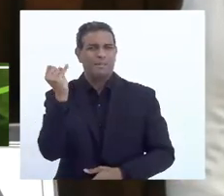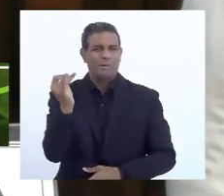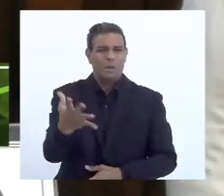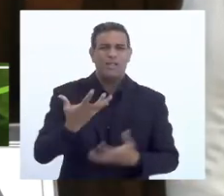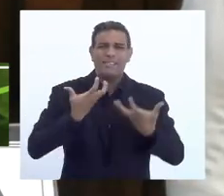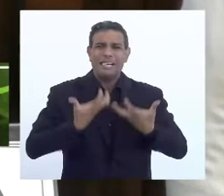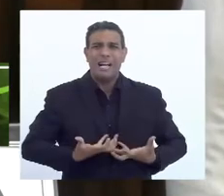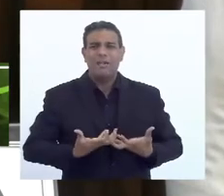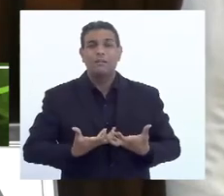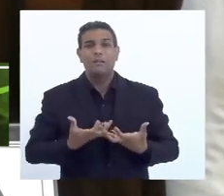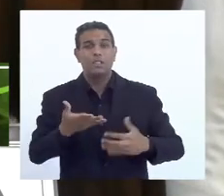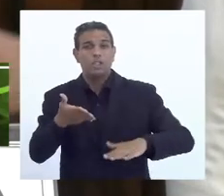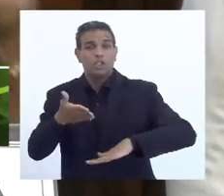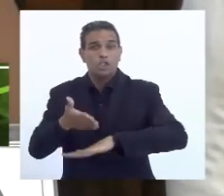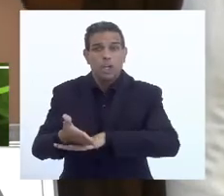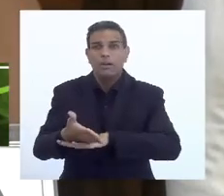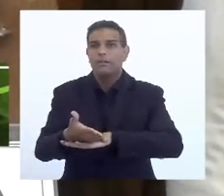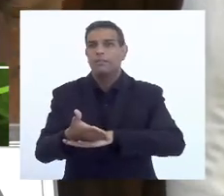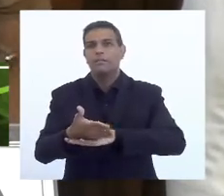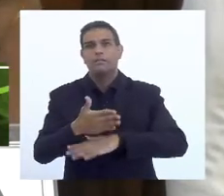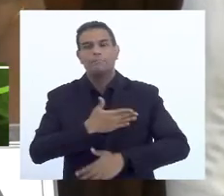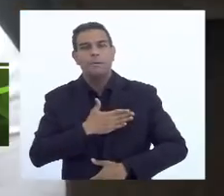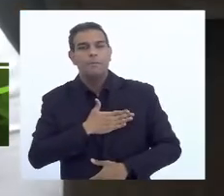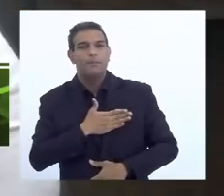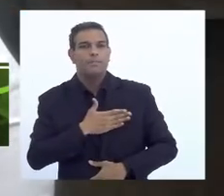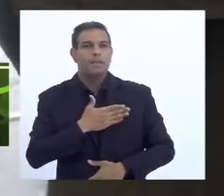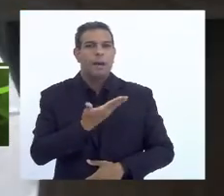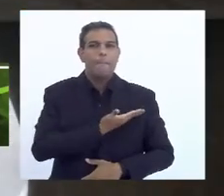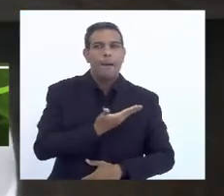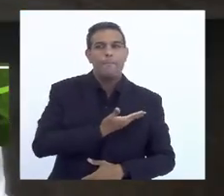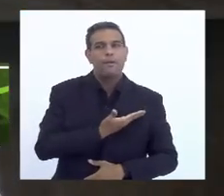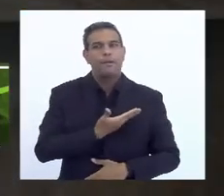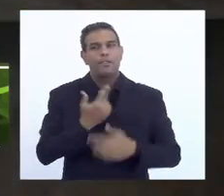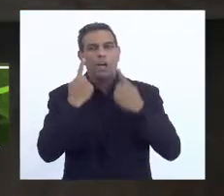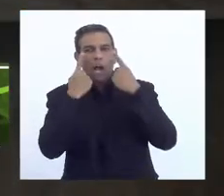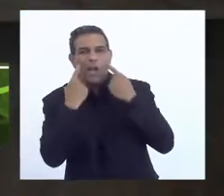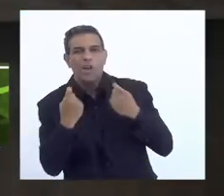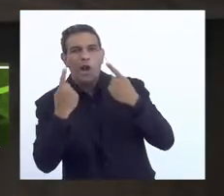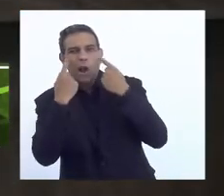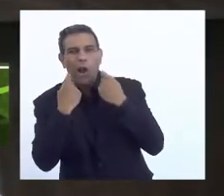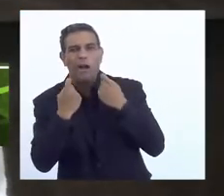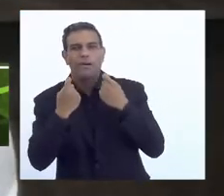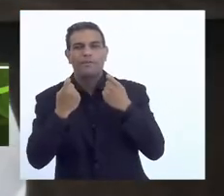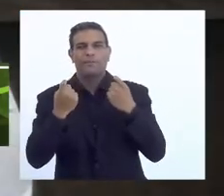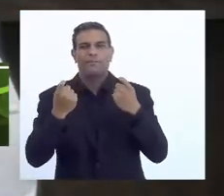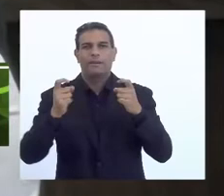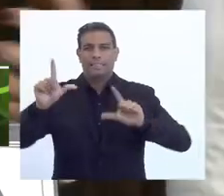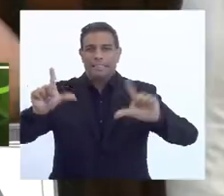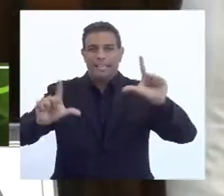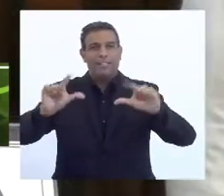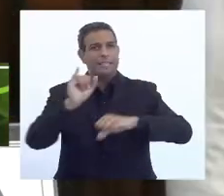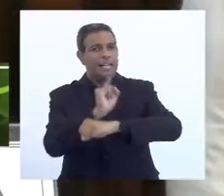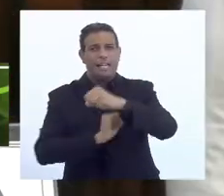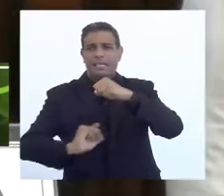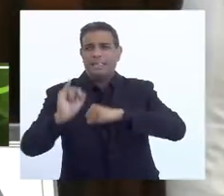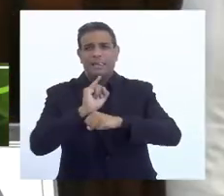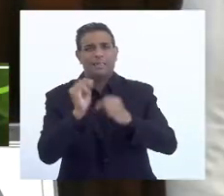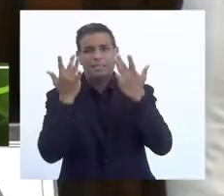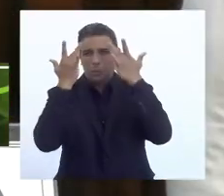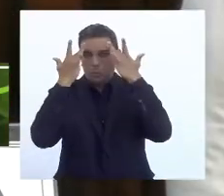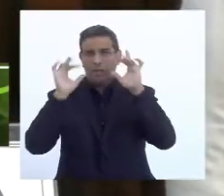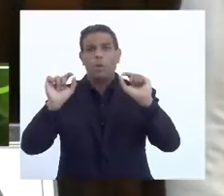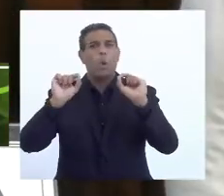bem. Quando eu cheguei no restaurante, as minhas amigas choravam. E as pessoas na internet falavam sobre algo que eu nem me dava mais